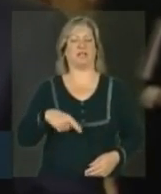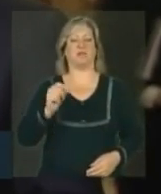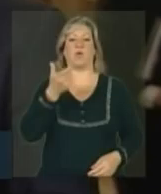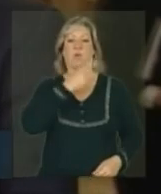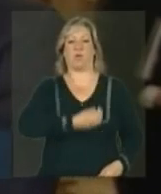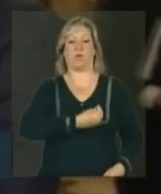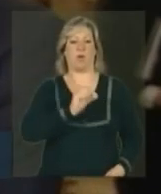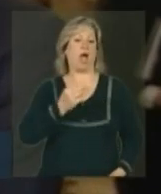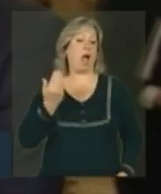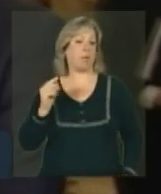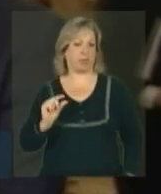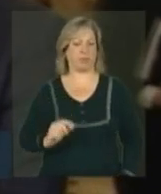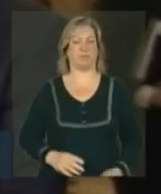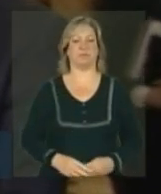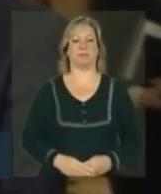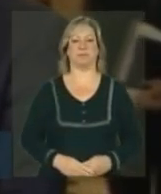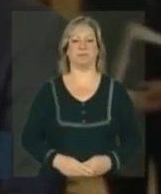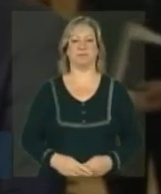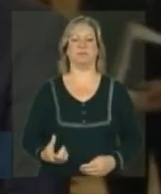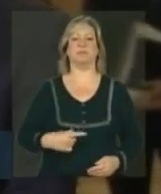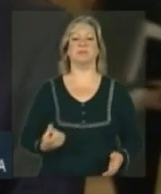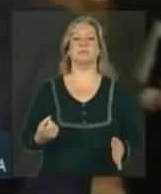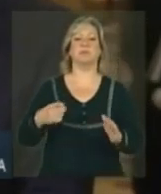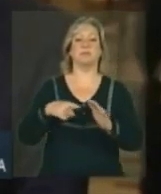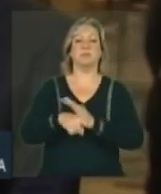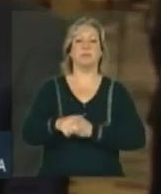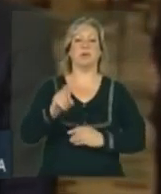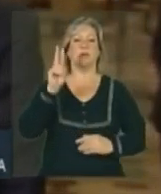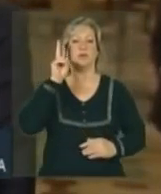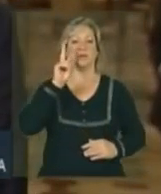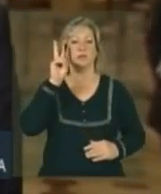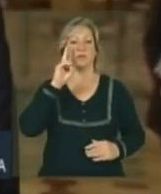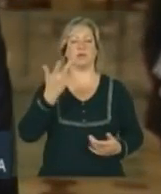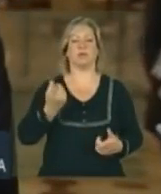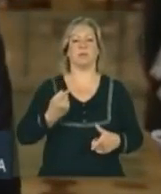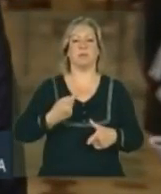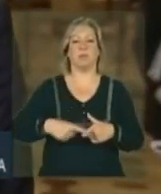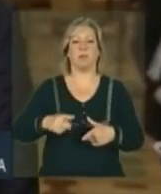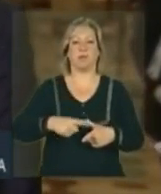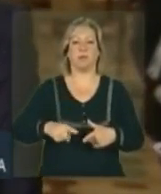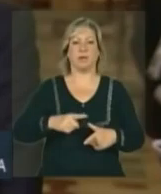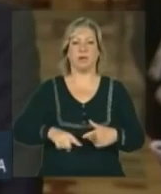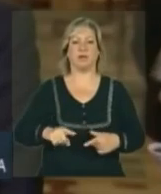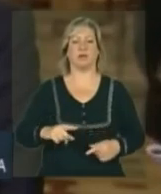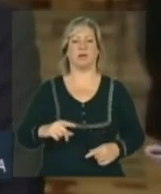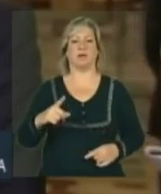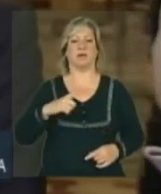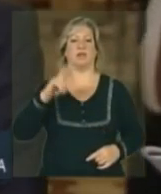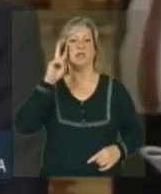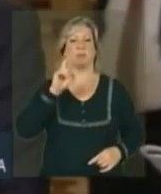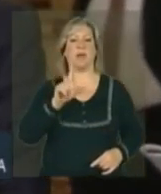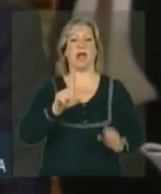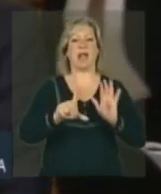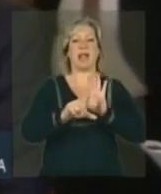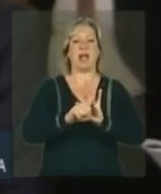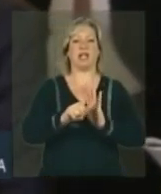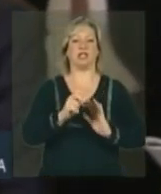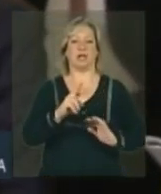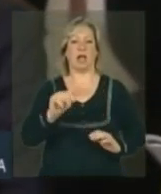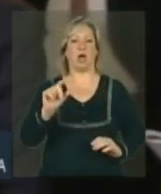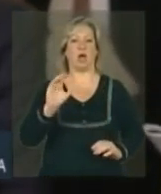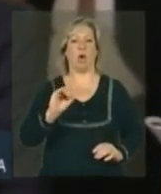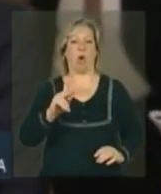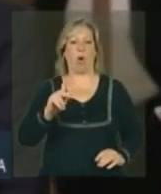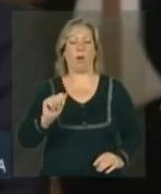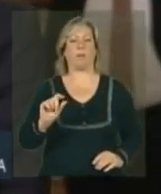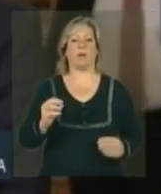aconteceu agora há pouco. Ministro, sobre os problemas que haviam sobre a lei geral da Copa, questão da meia